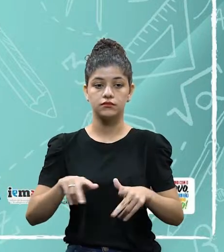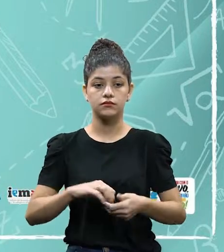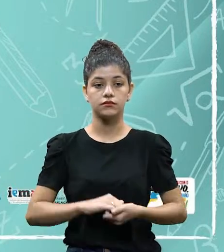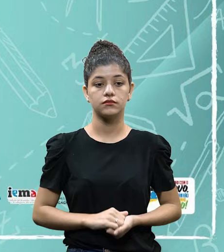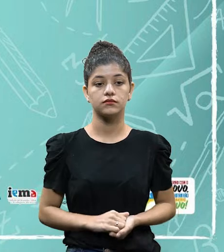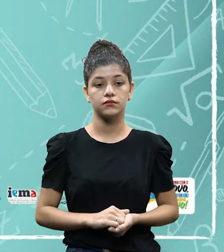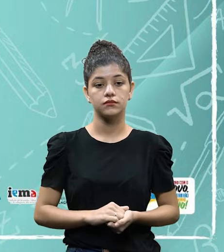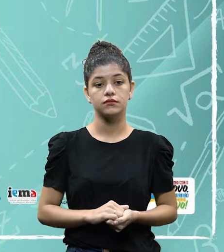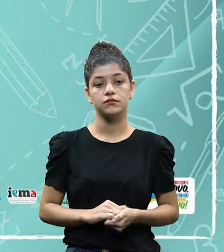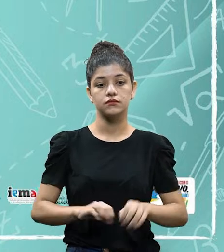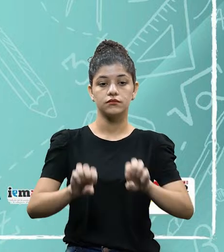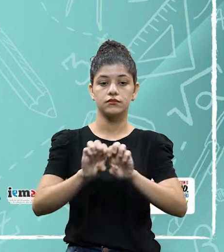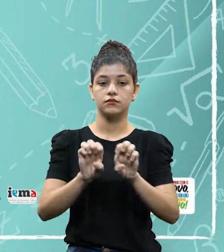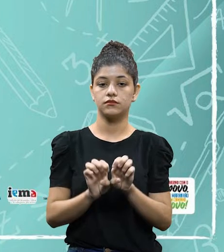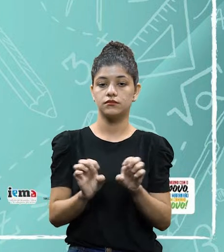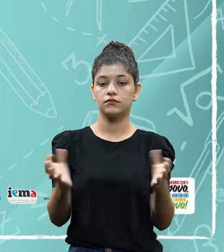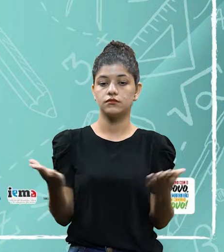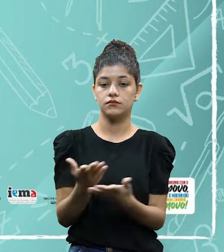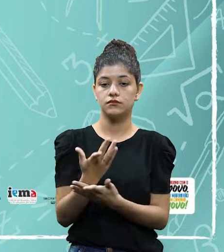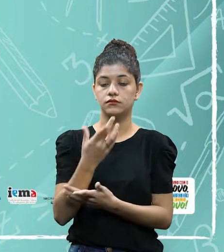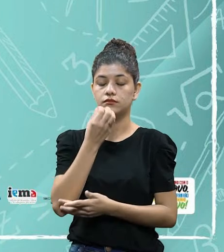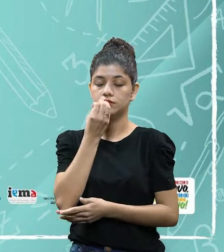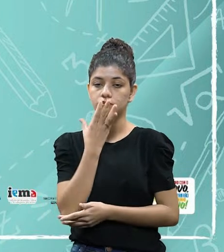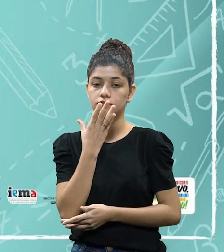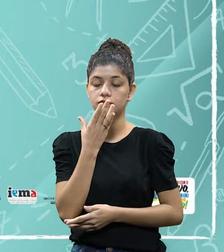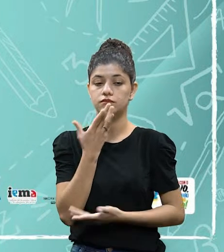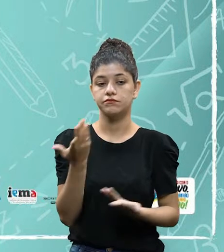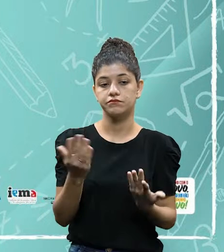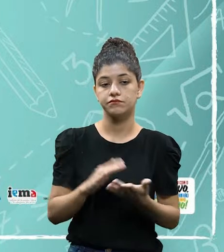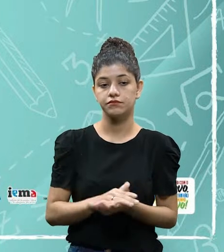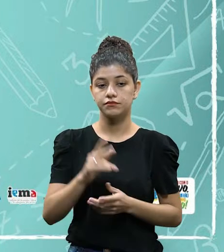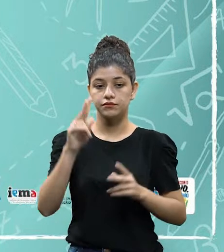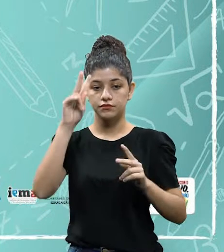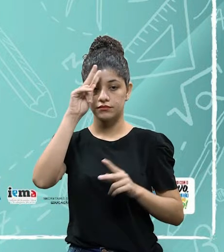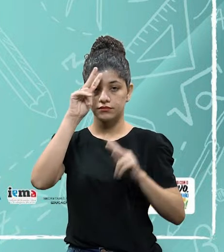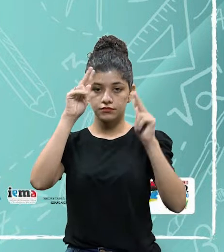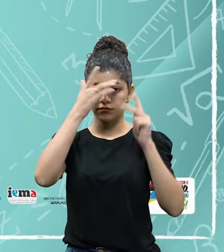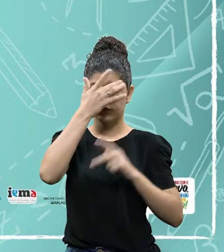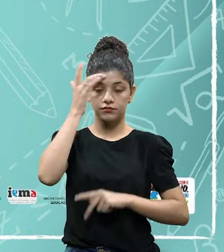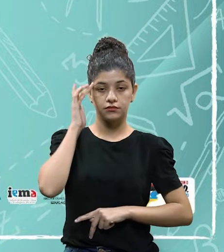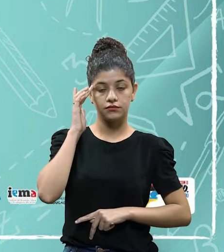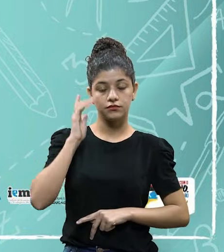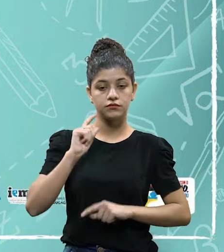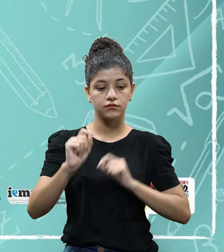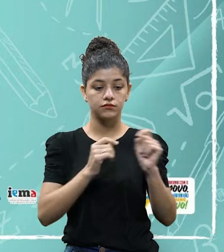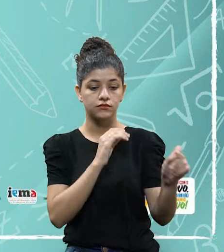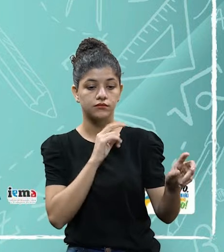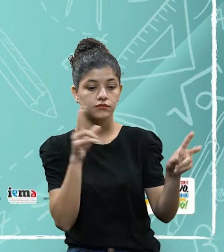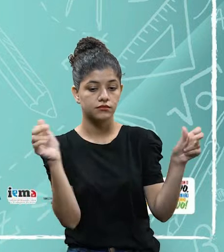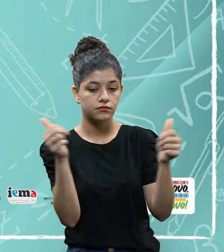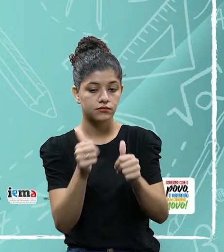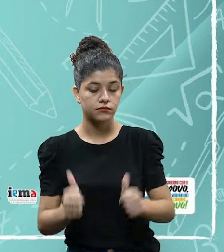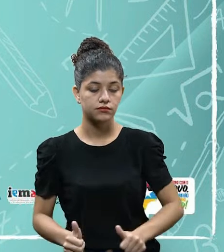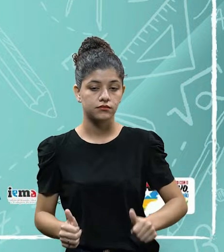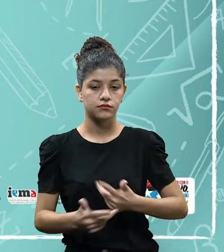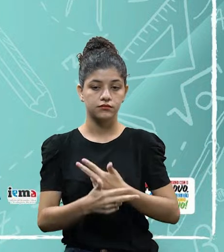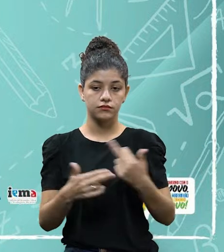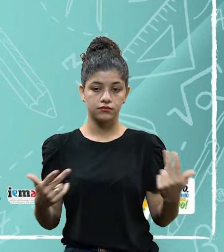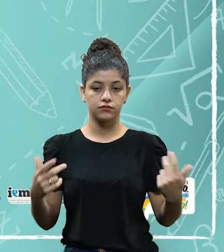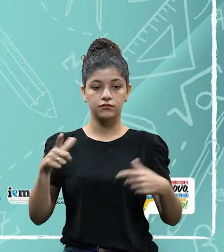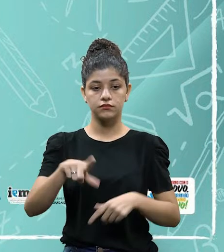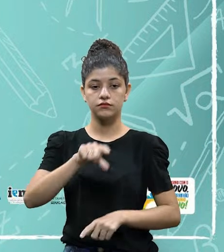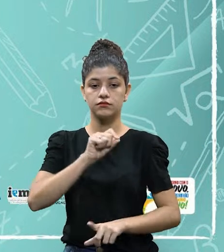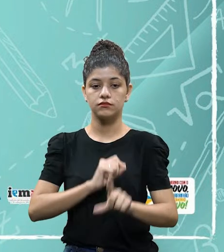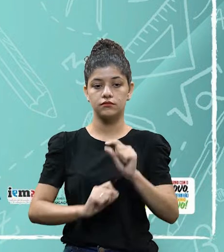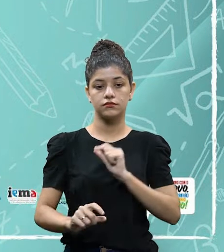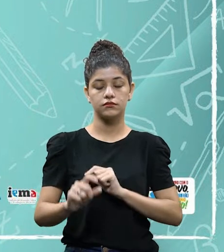sistemas eram suficientes para garantir os resultados desejados. O ser humano era considerado um ser que analisava racionalmente as possibilidades de decisão,